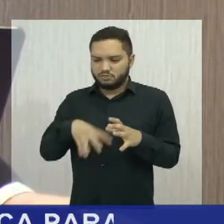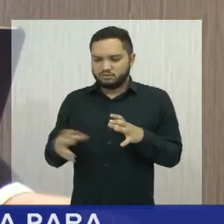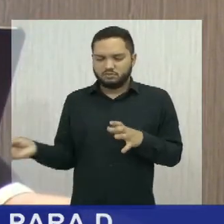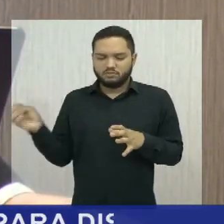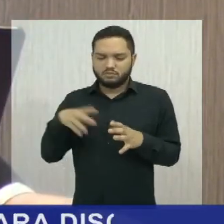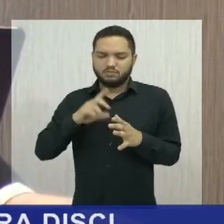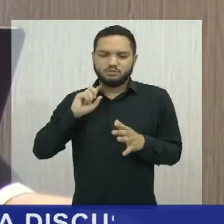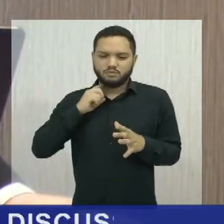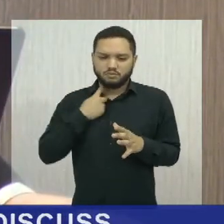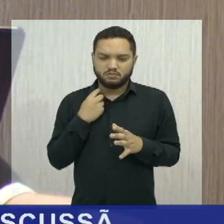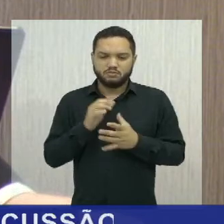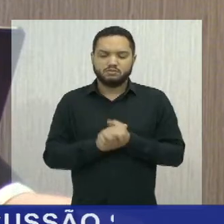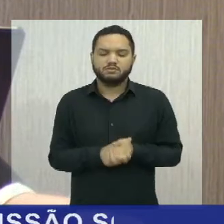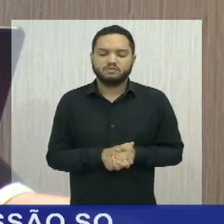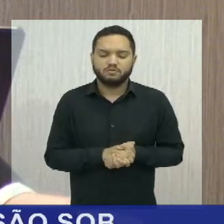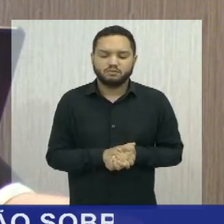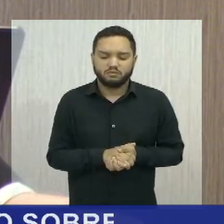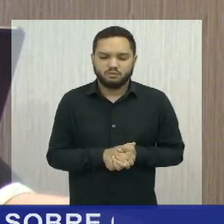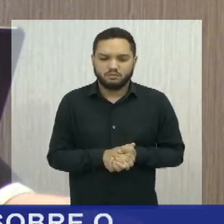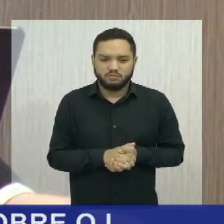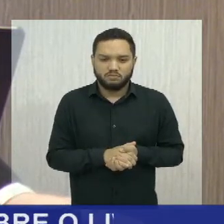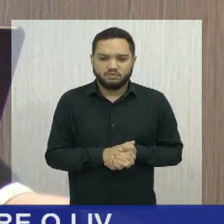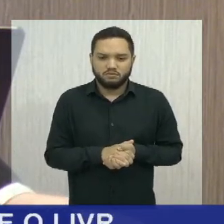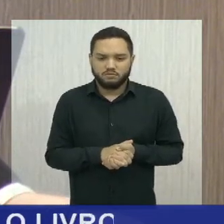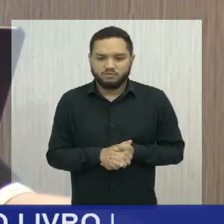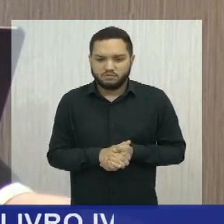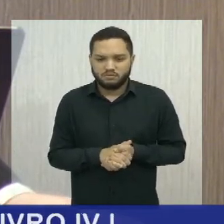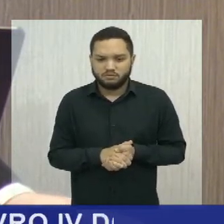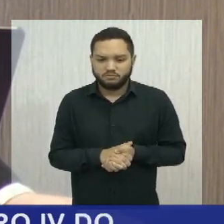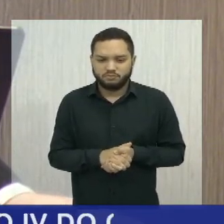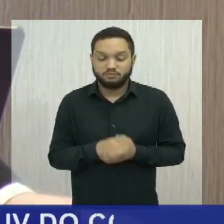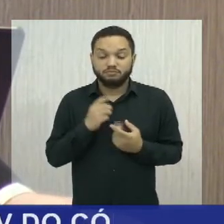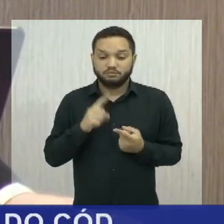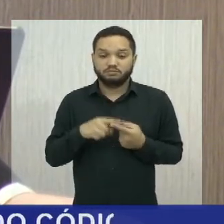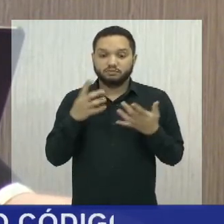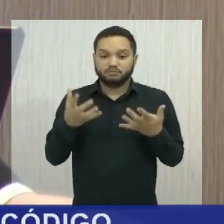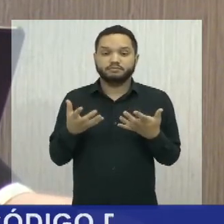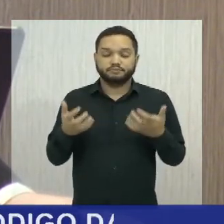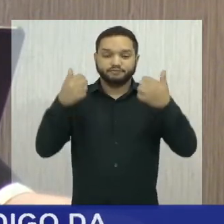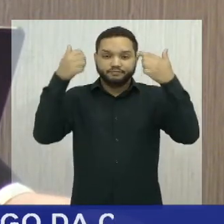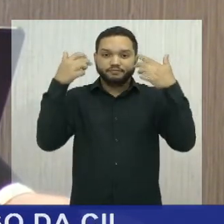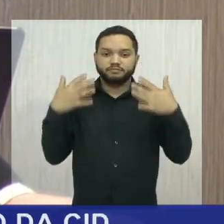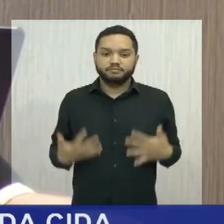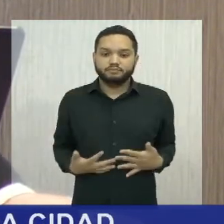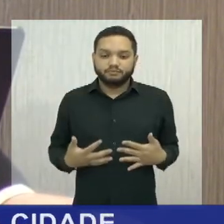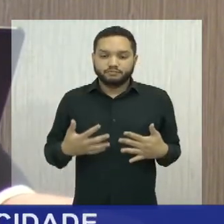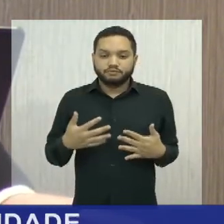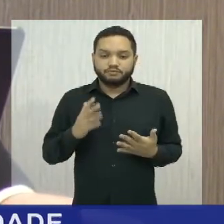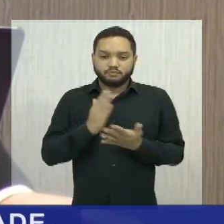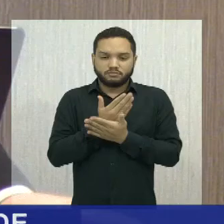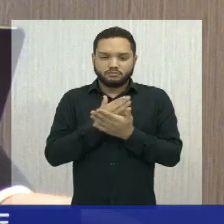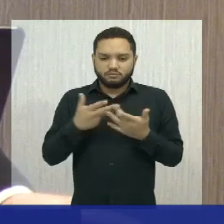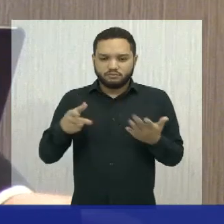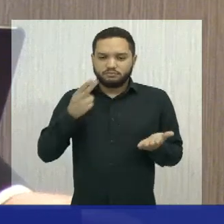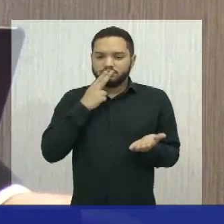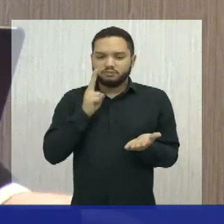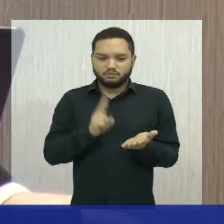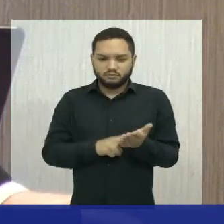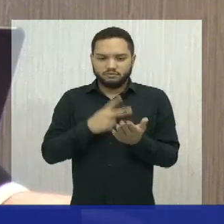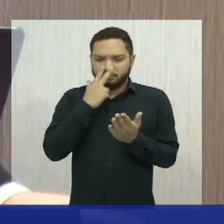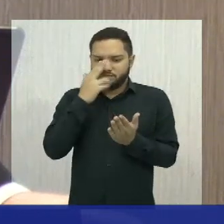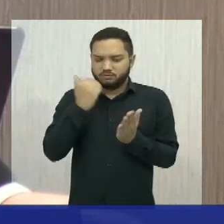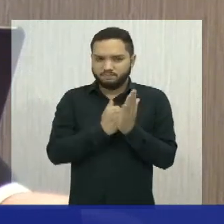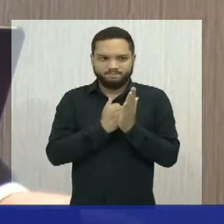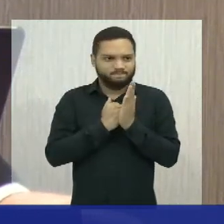dificuldades. E aí eu gostaria só de falar também de umas penalizações que nós consideramos